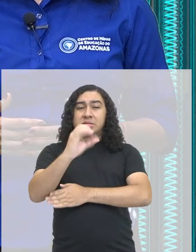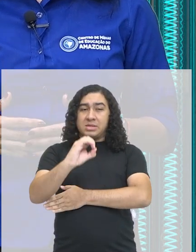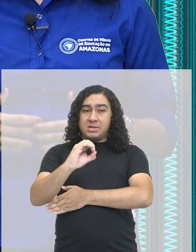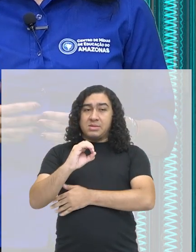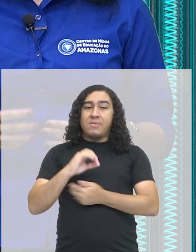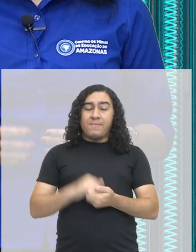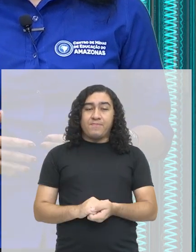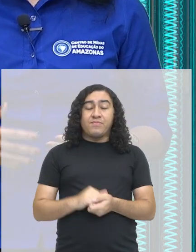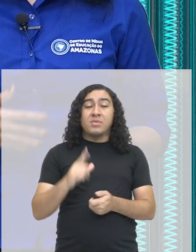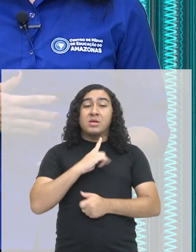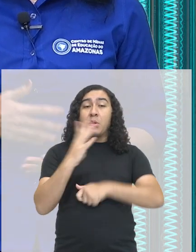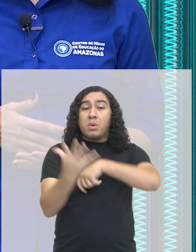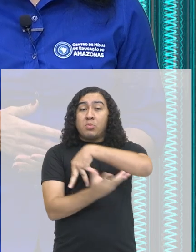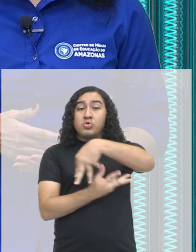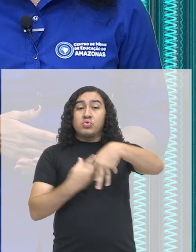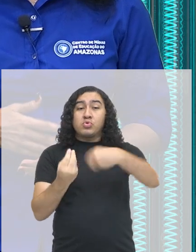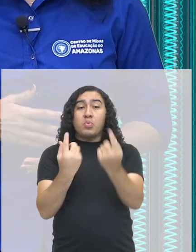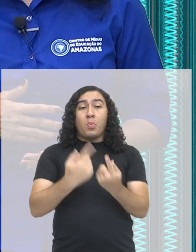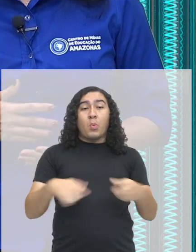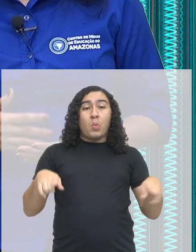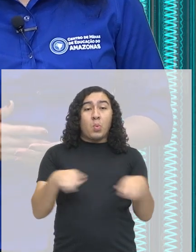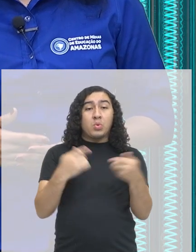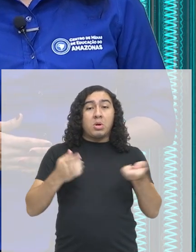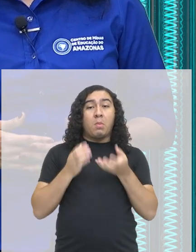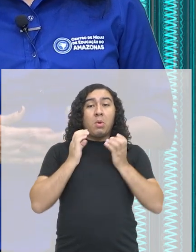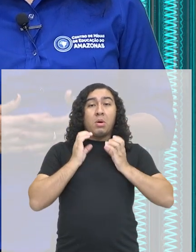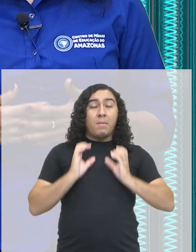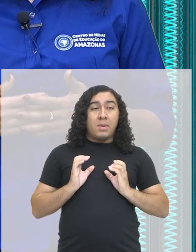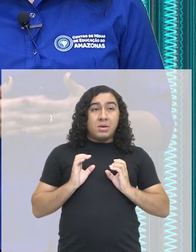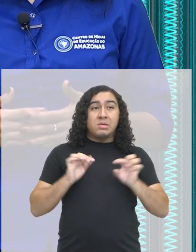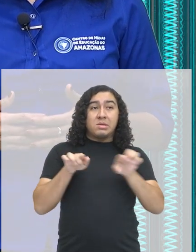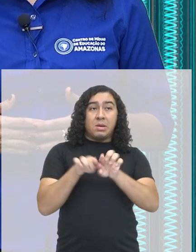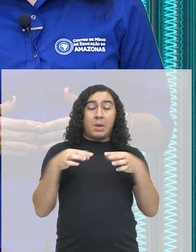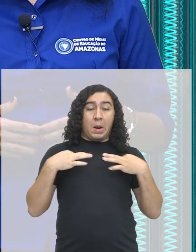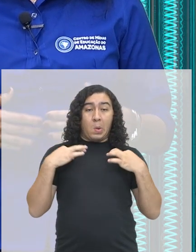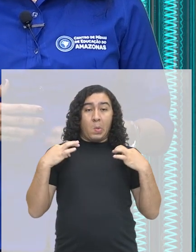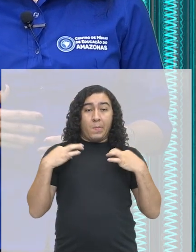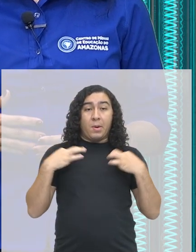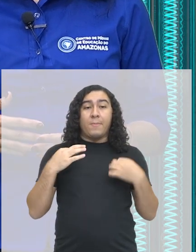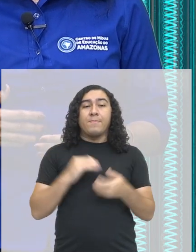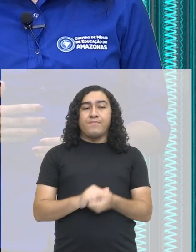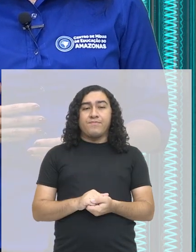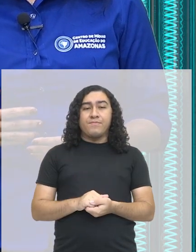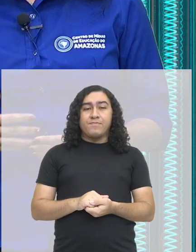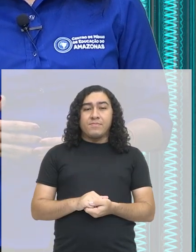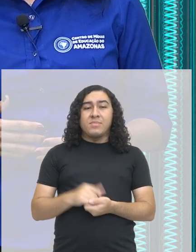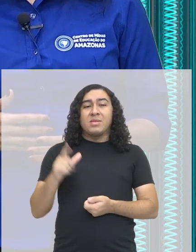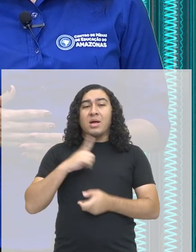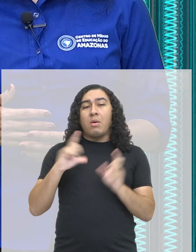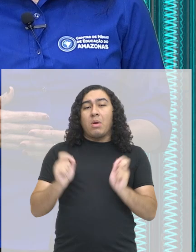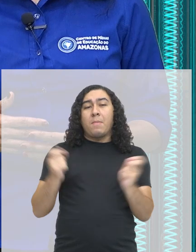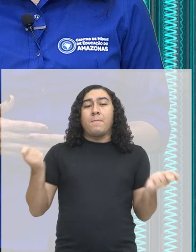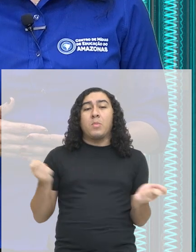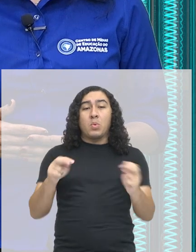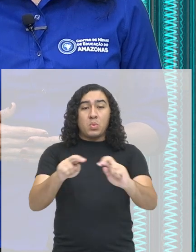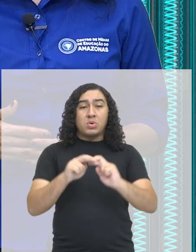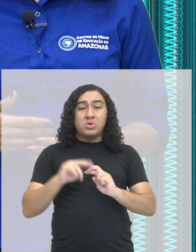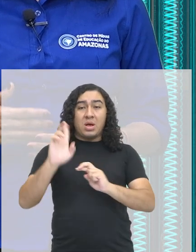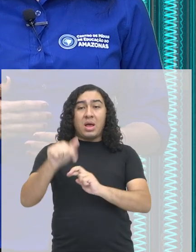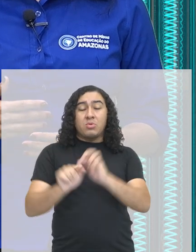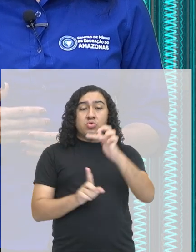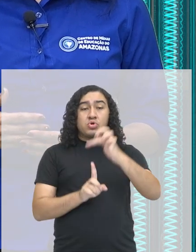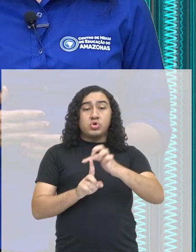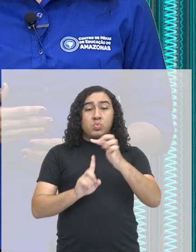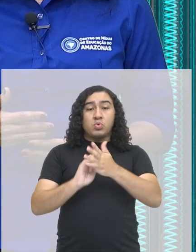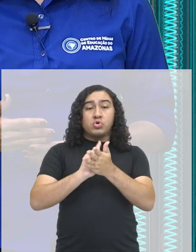1960, que mesclava música, comportamento e moda, traduzindo-se, portanto, em um estilo